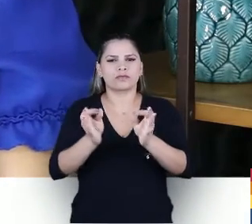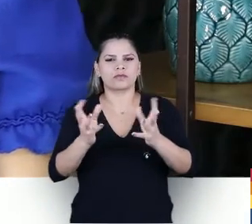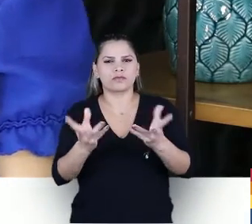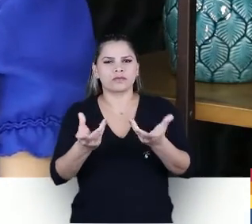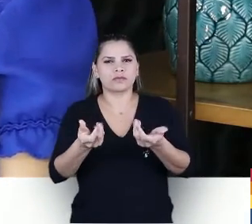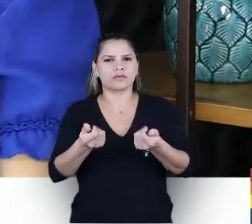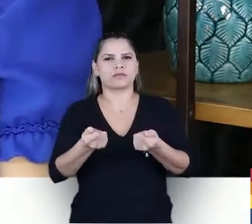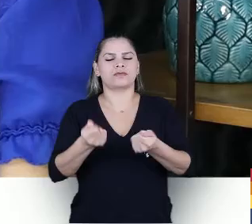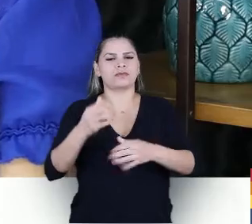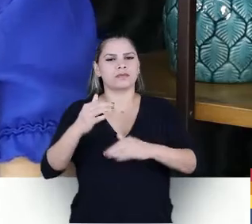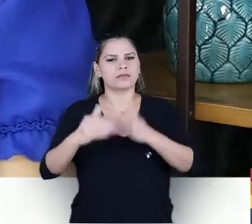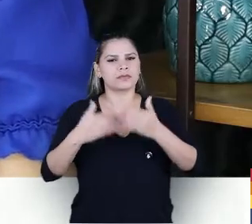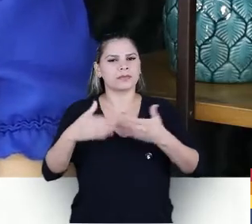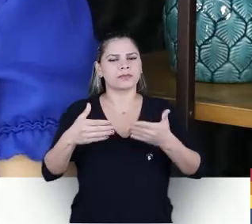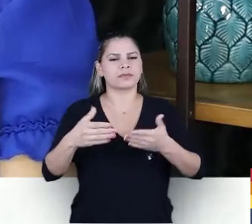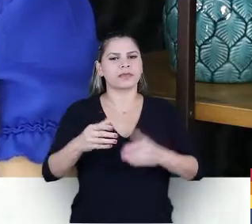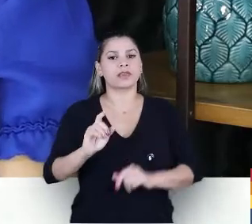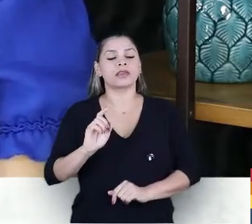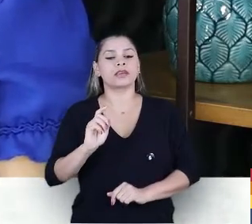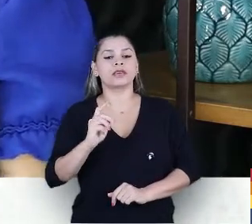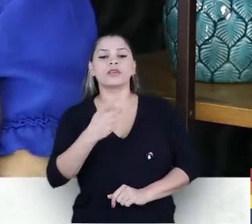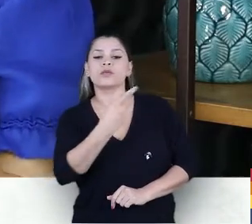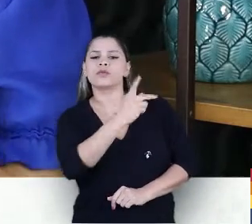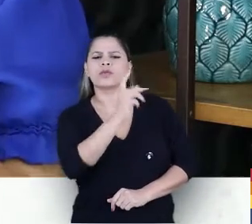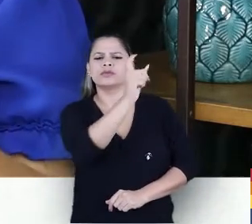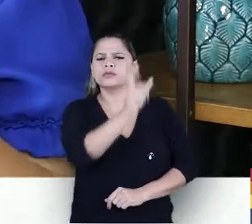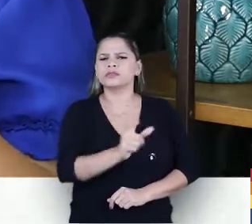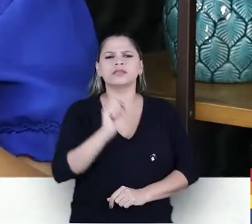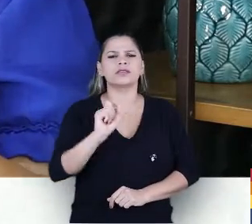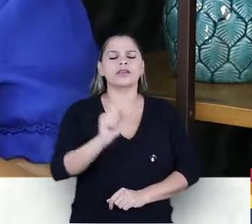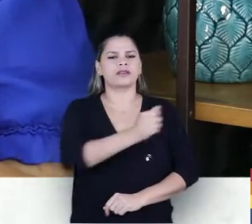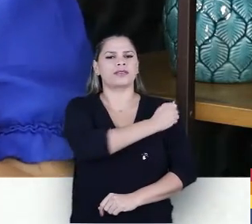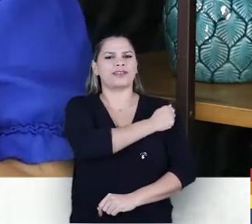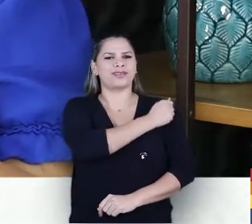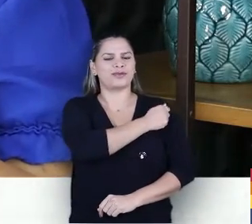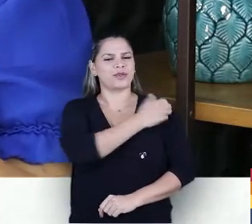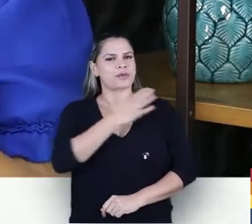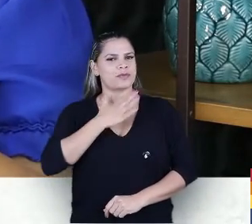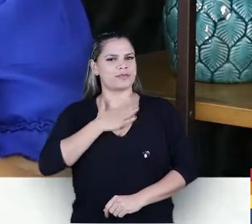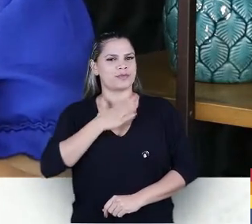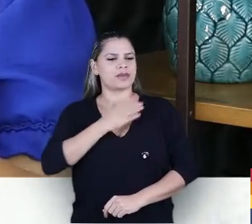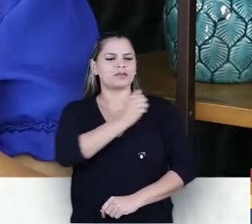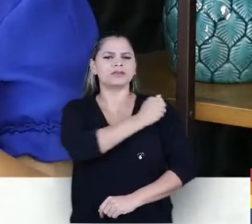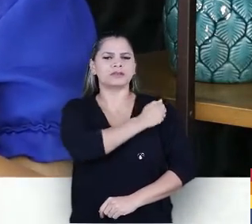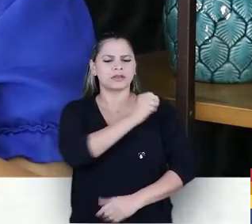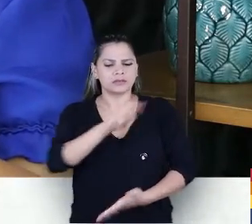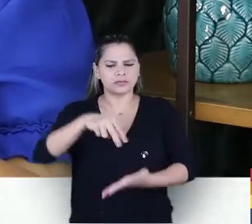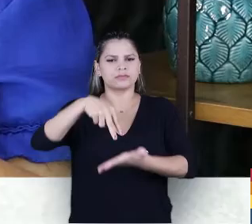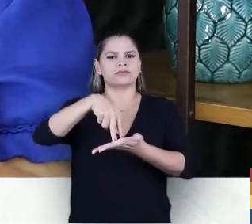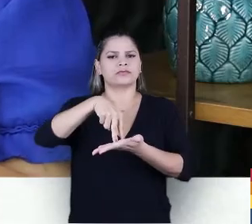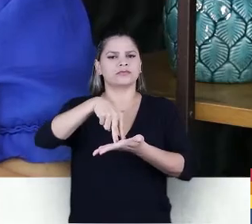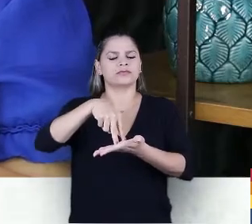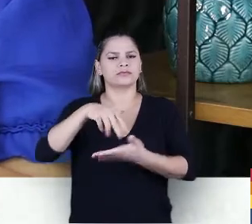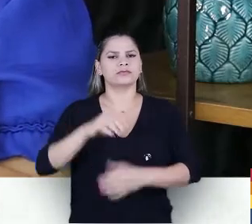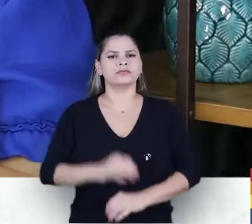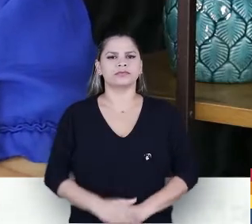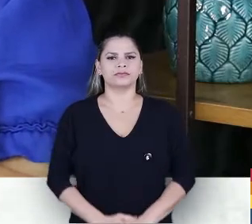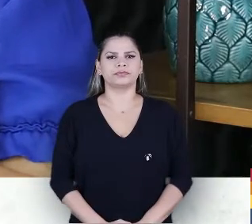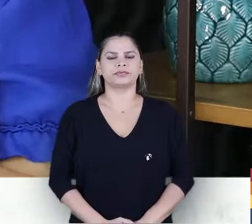Bom, aí a gente trouxe aqui também um exemplo de como é que ficaria esse planejamento,